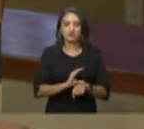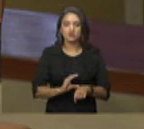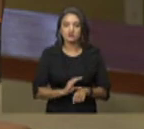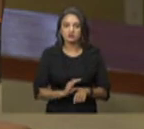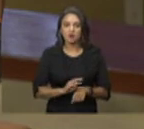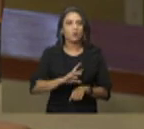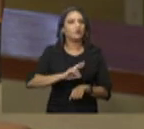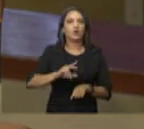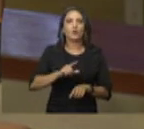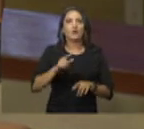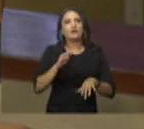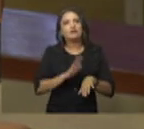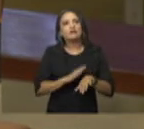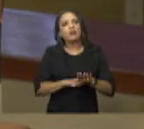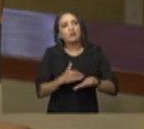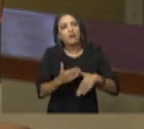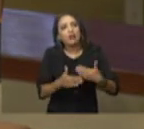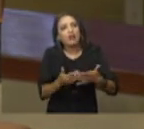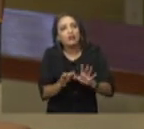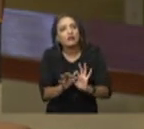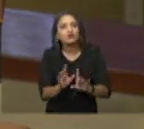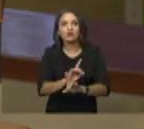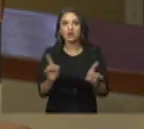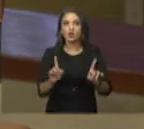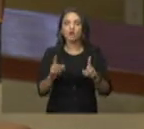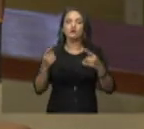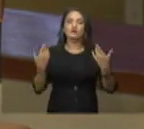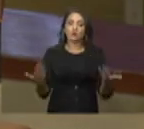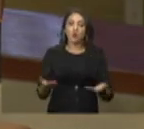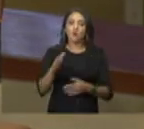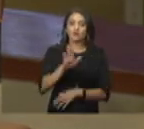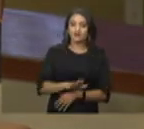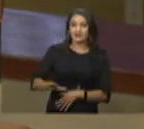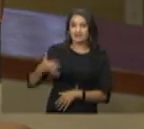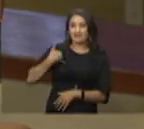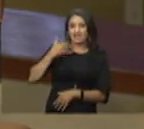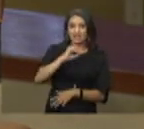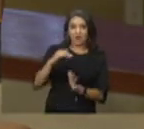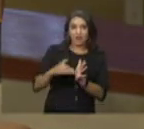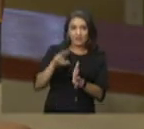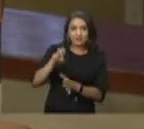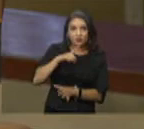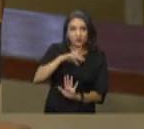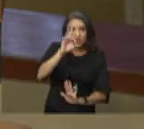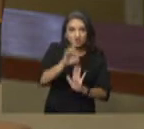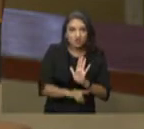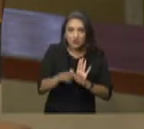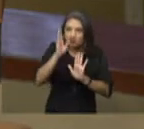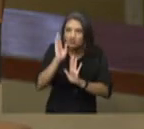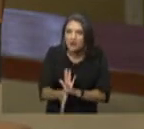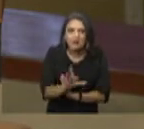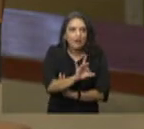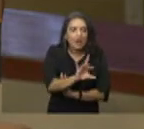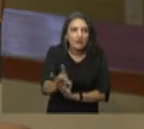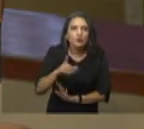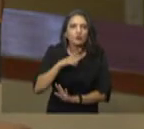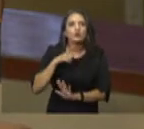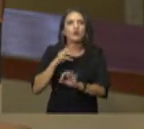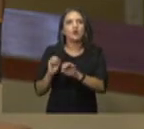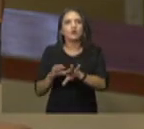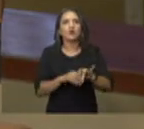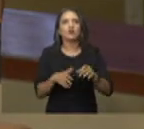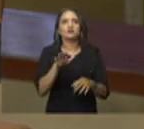natureza programáticas Diz ela há cinco anos tem direito subjetivo à educação